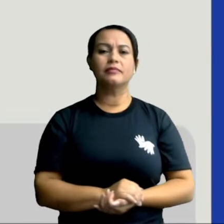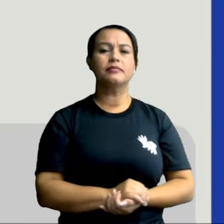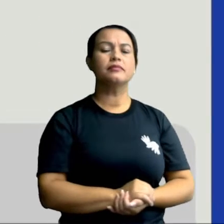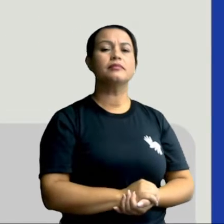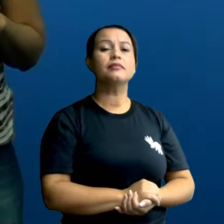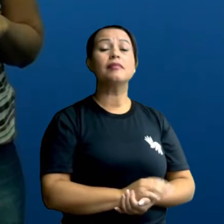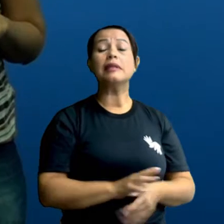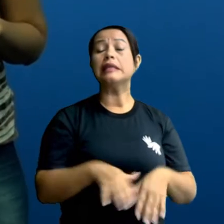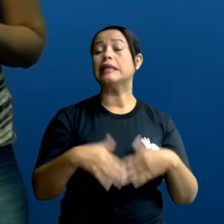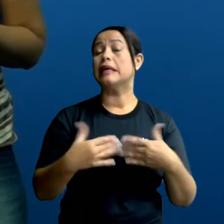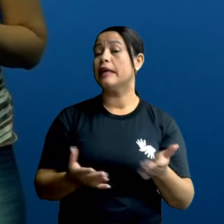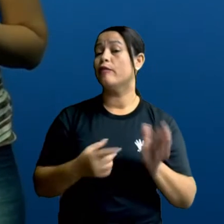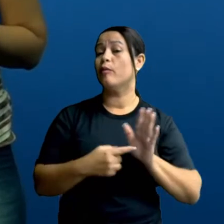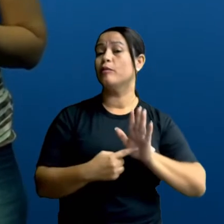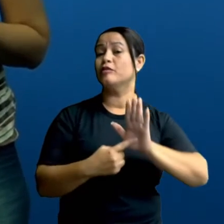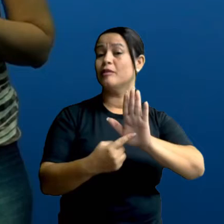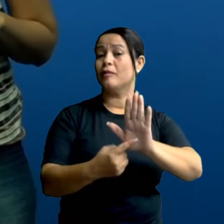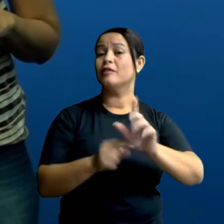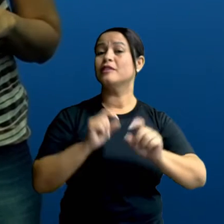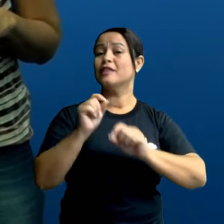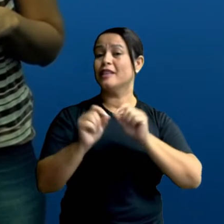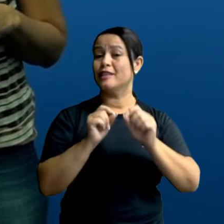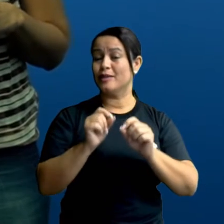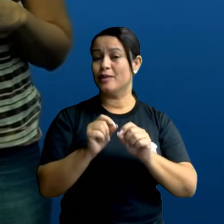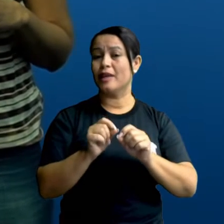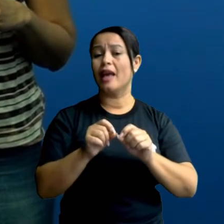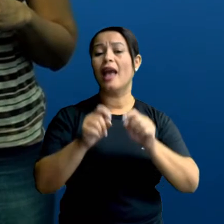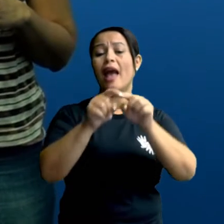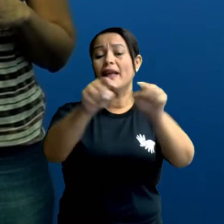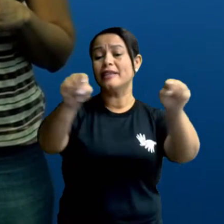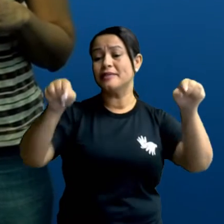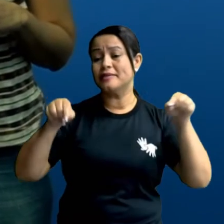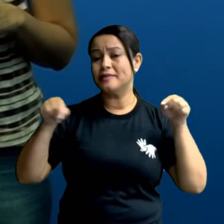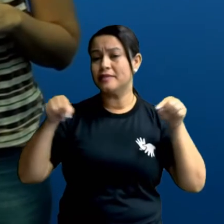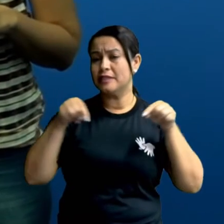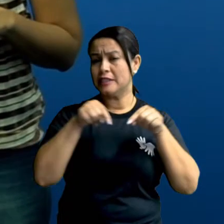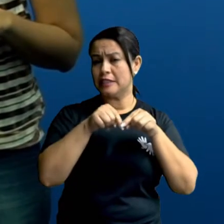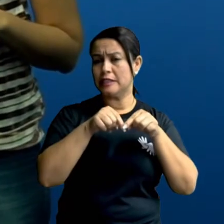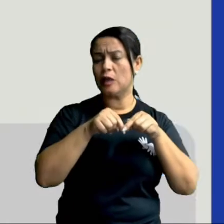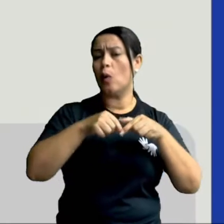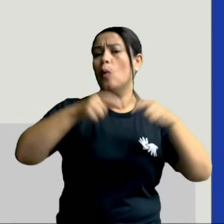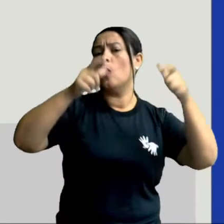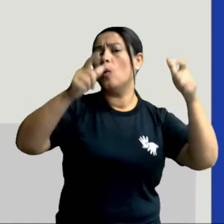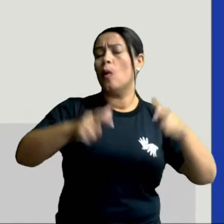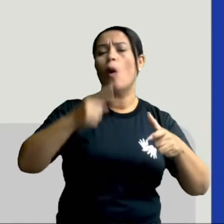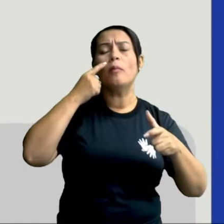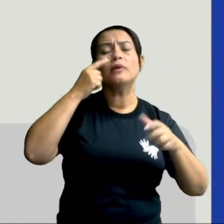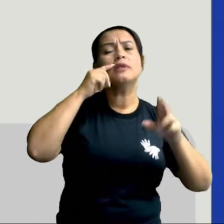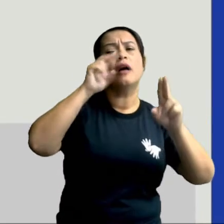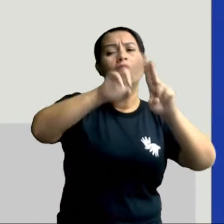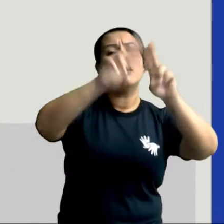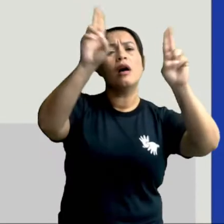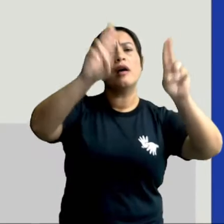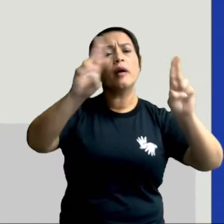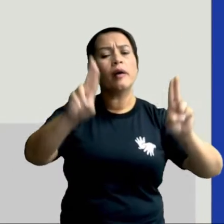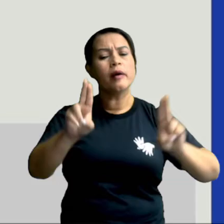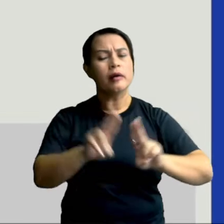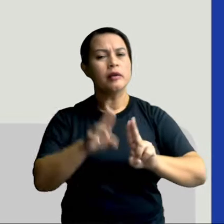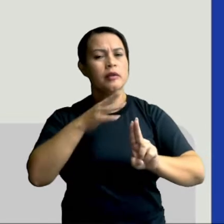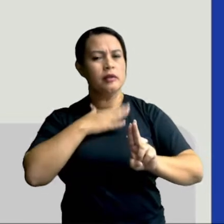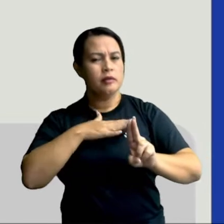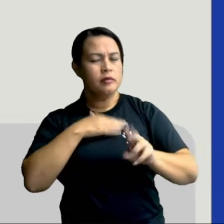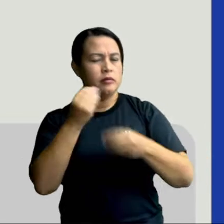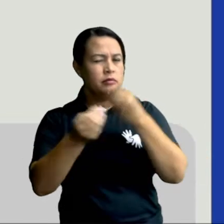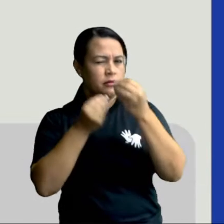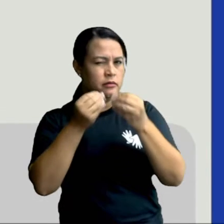E aí eu trouxe para vocês agora a divisão territorial, né? Observa no mapa, vê bem direitinho como é a nossa